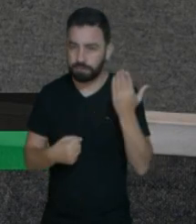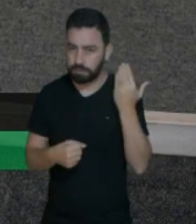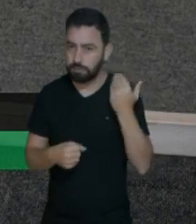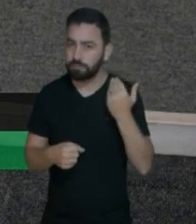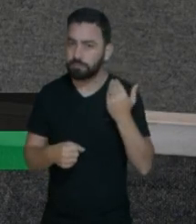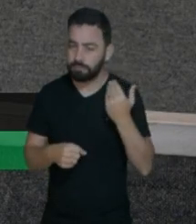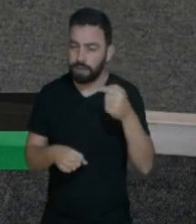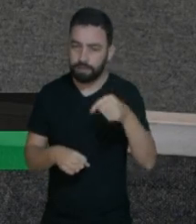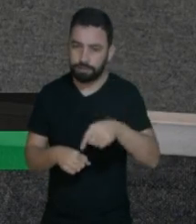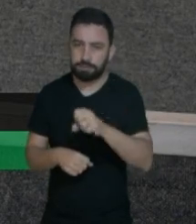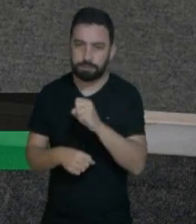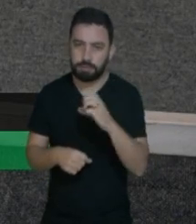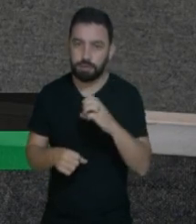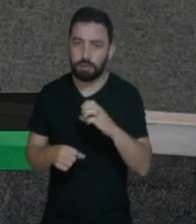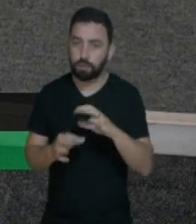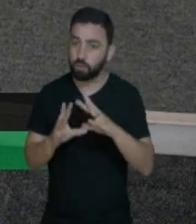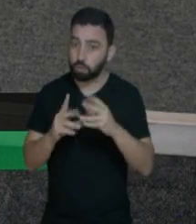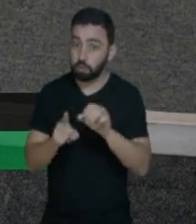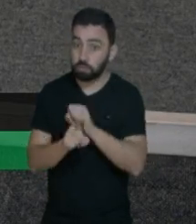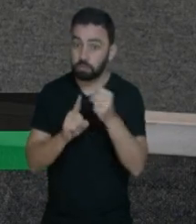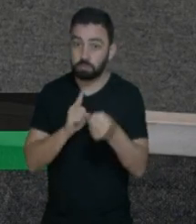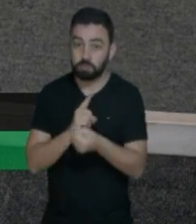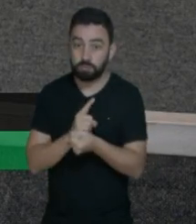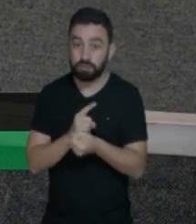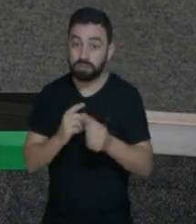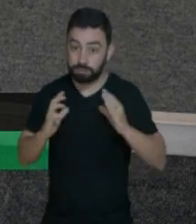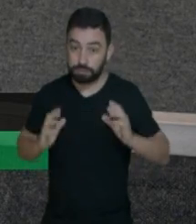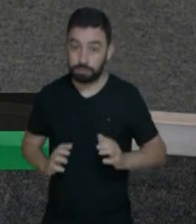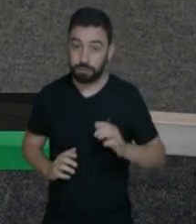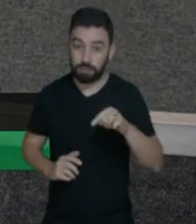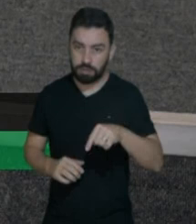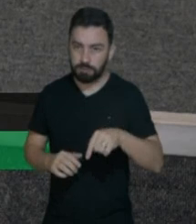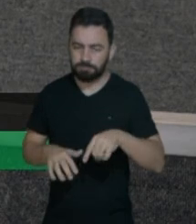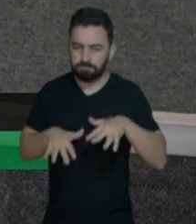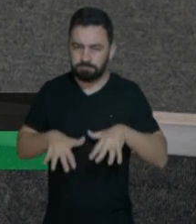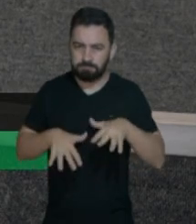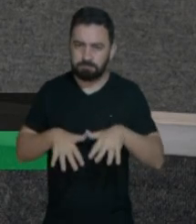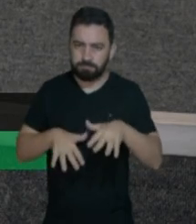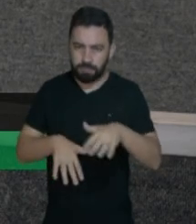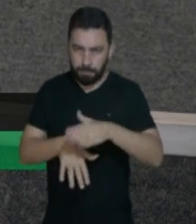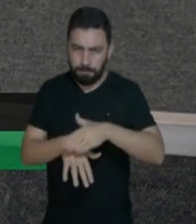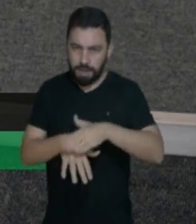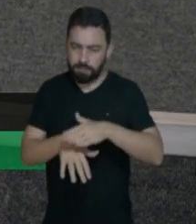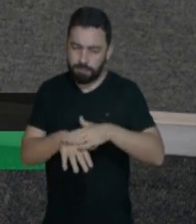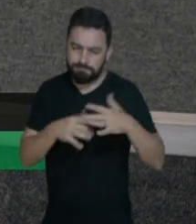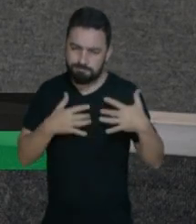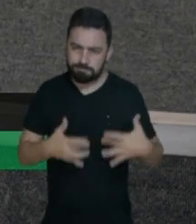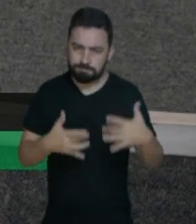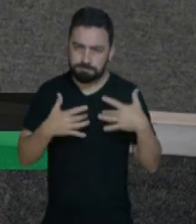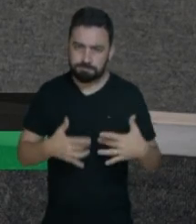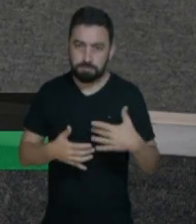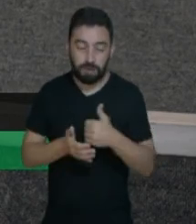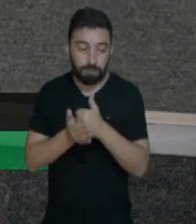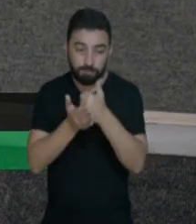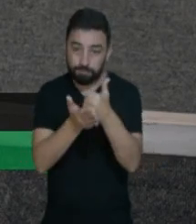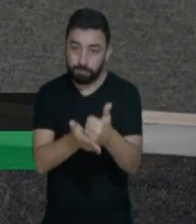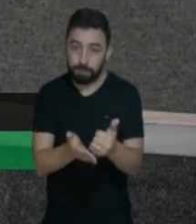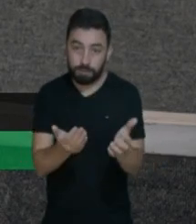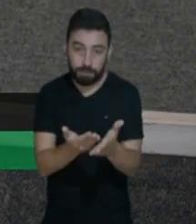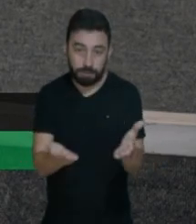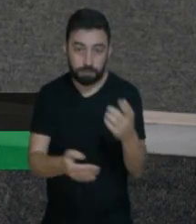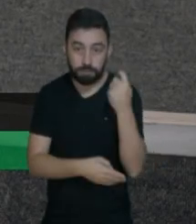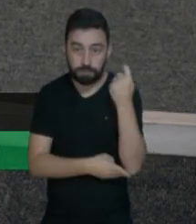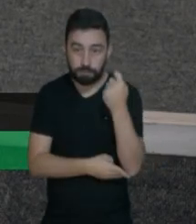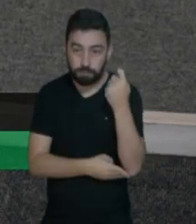se do ponto de vista da sociedade em geral nós cidadãos nos mobilizamos nas ações solidárias em favor do Estado do Rio Grande do